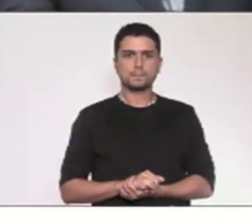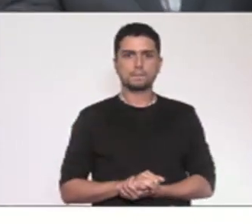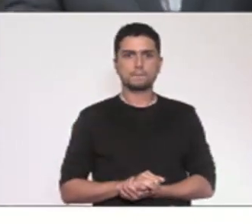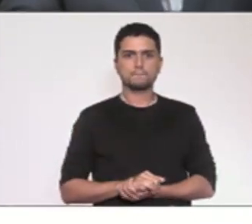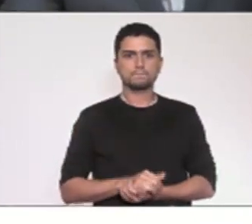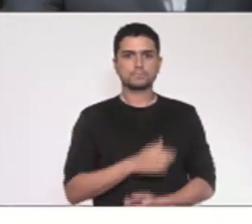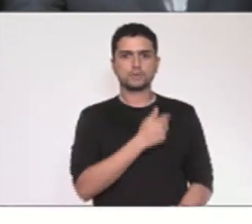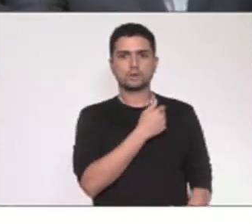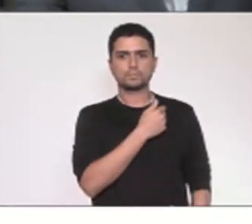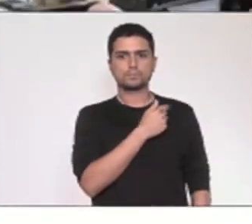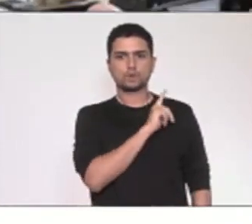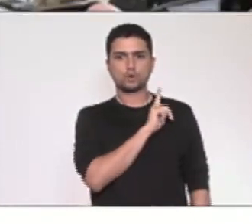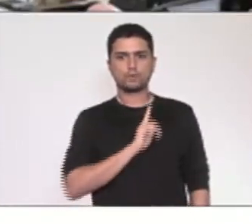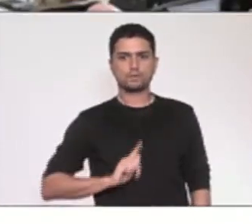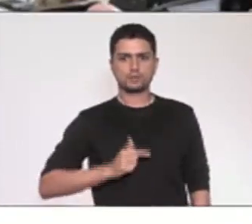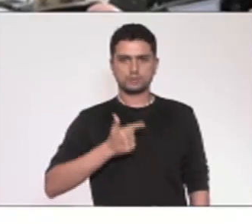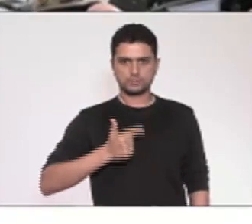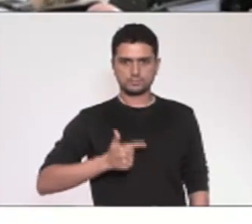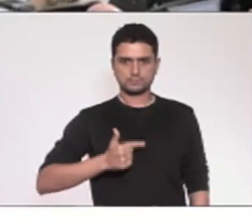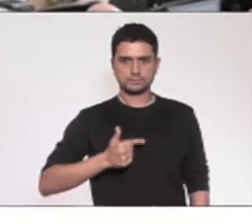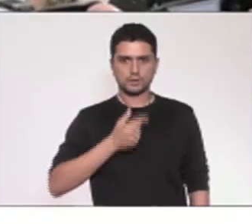Cláudio Castro, por favor.